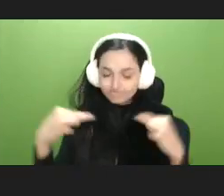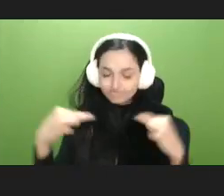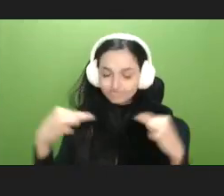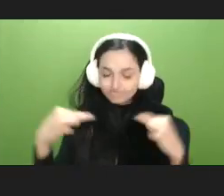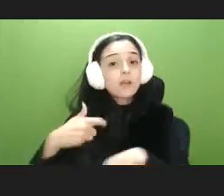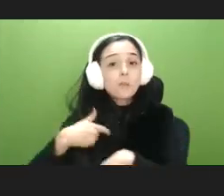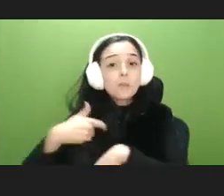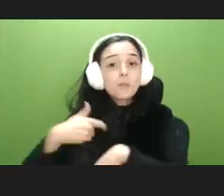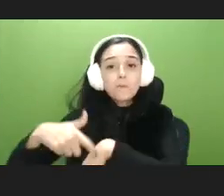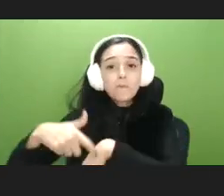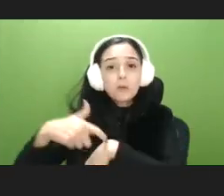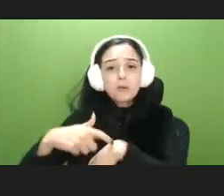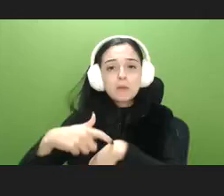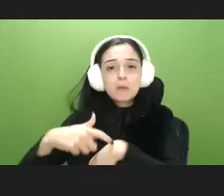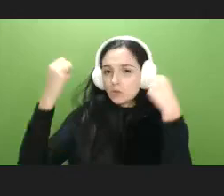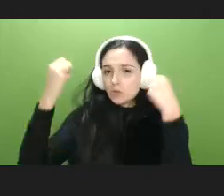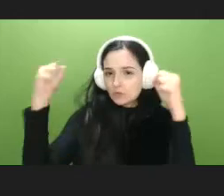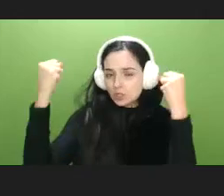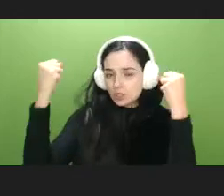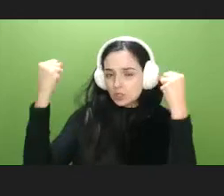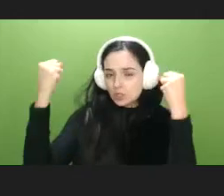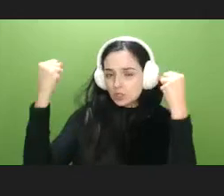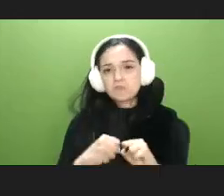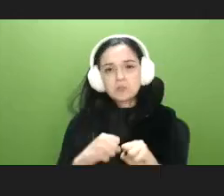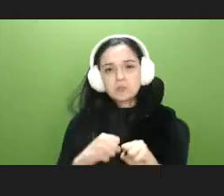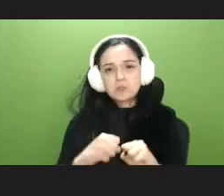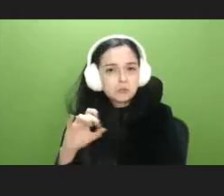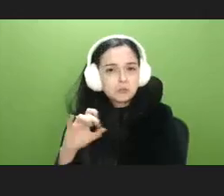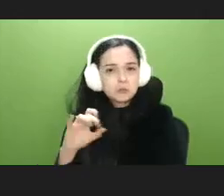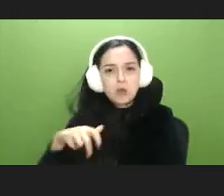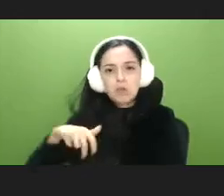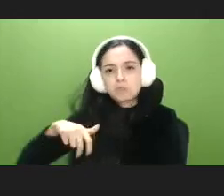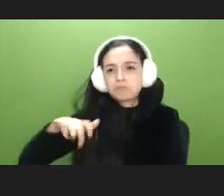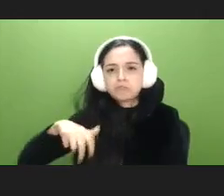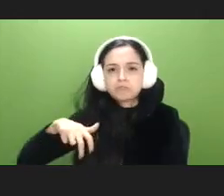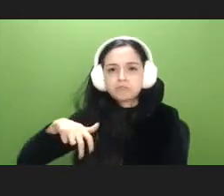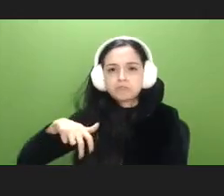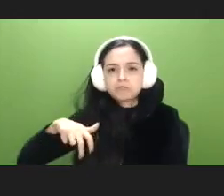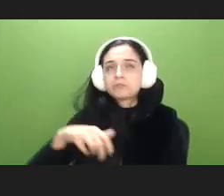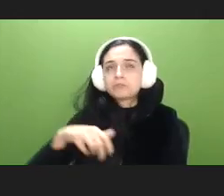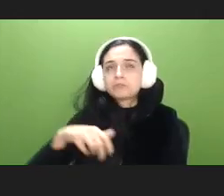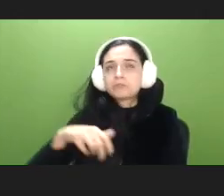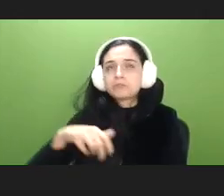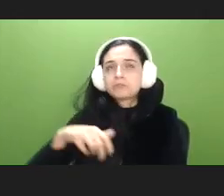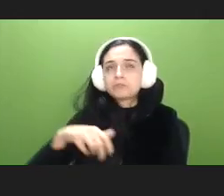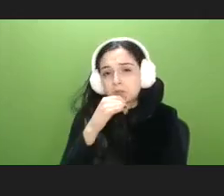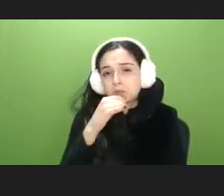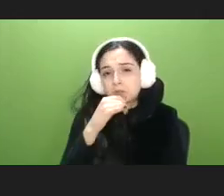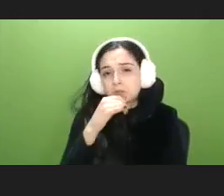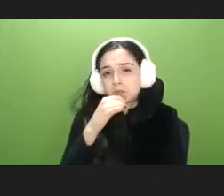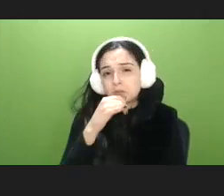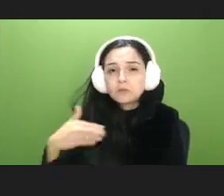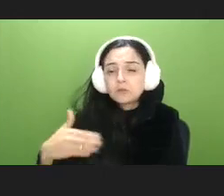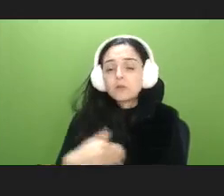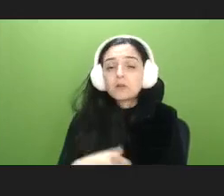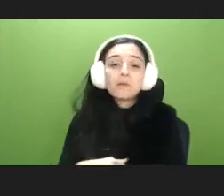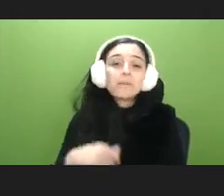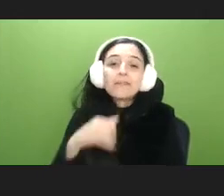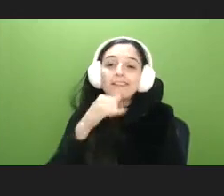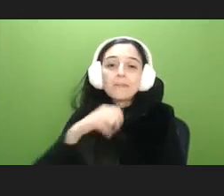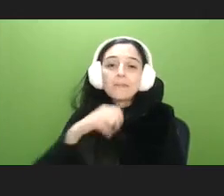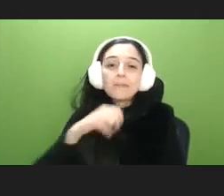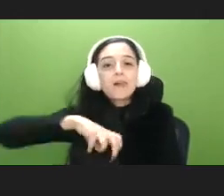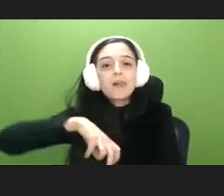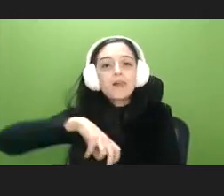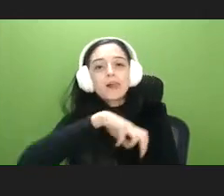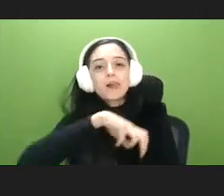eu vou não só correr, né, mas atividades comuns do dia a dia, subir um lance de escada,